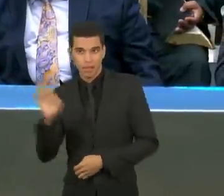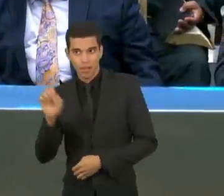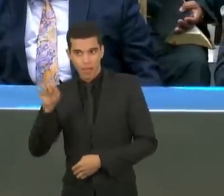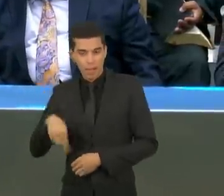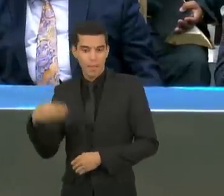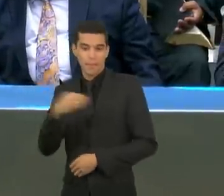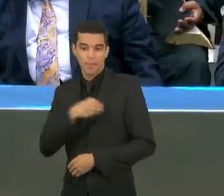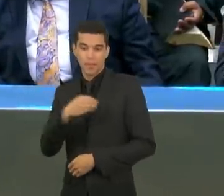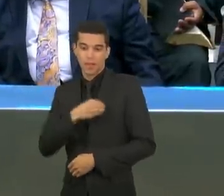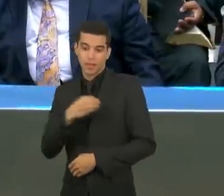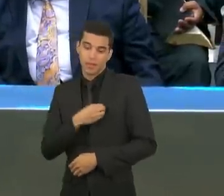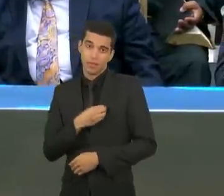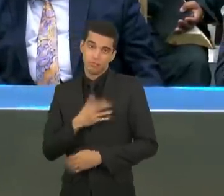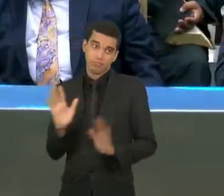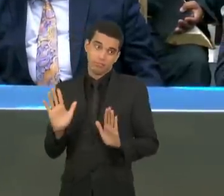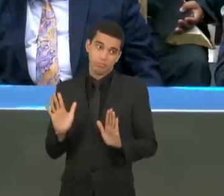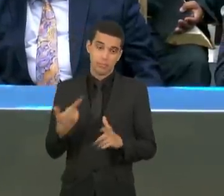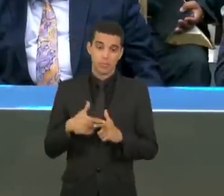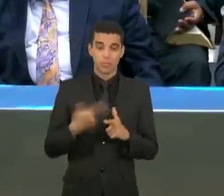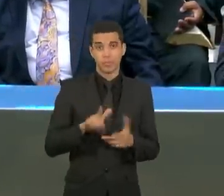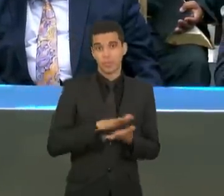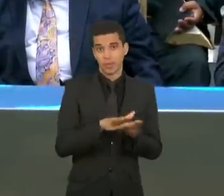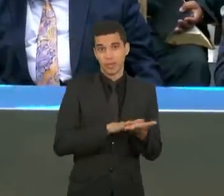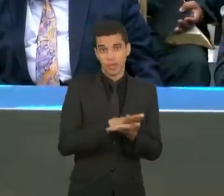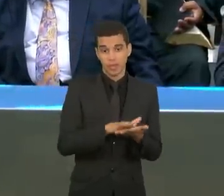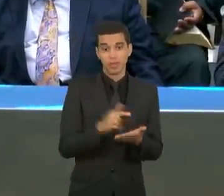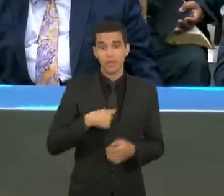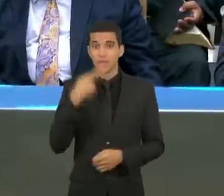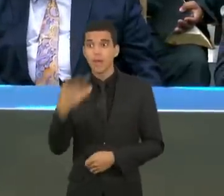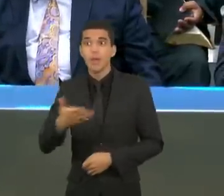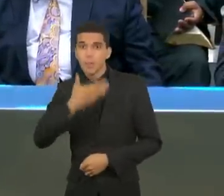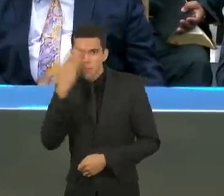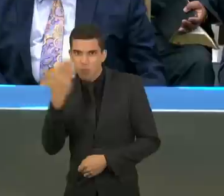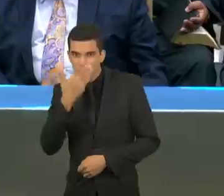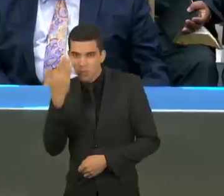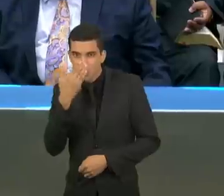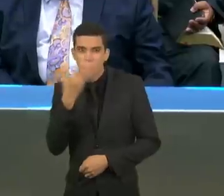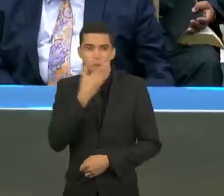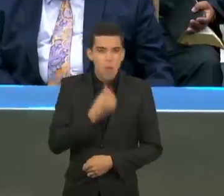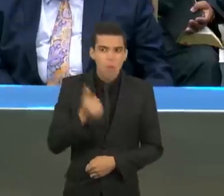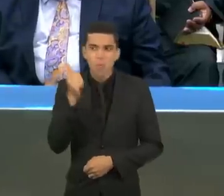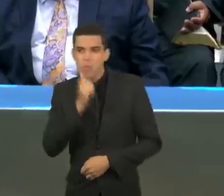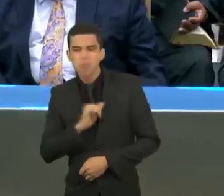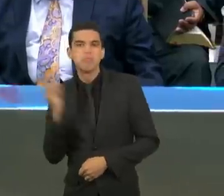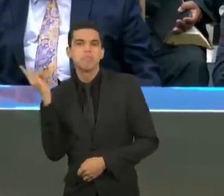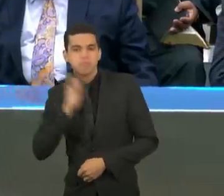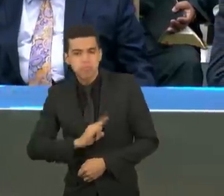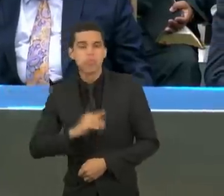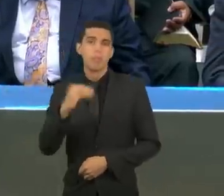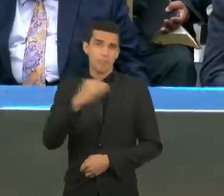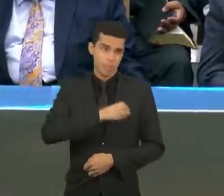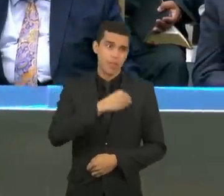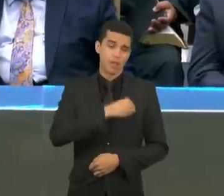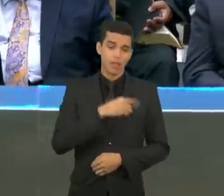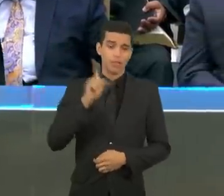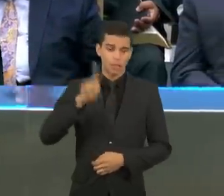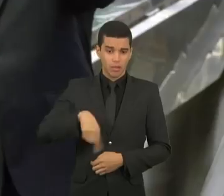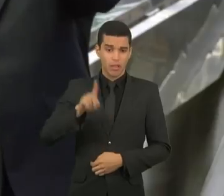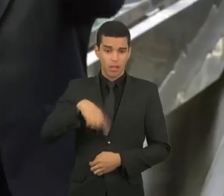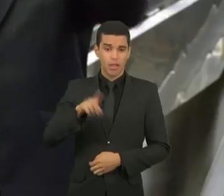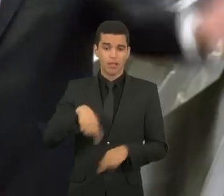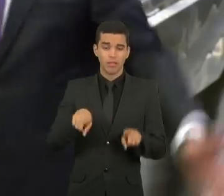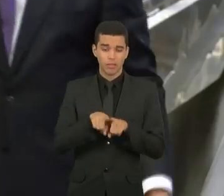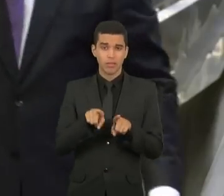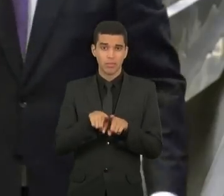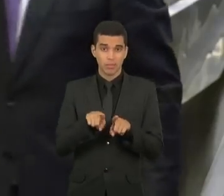trata de pecado. Se eu digo também que prostituição entre homem e mulher é pecado, a lei do país já disse que adultério